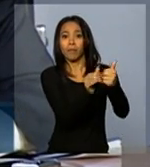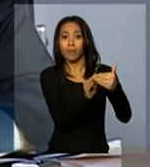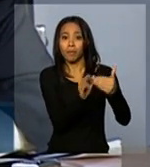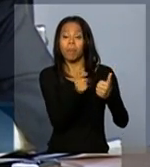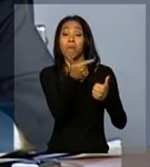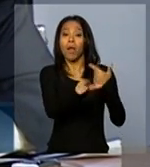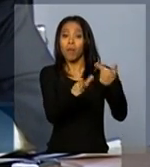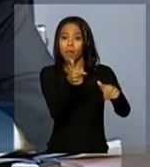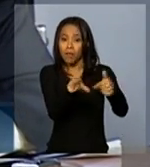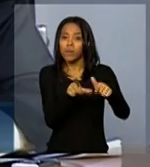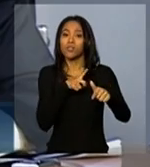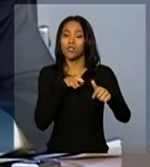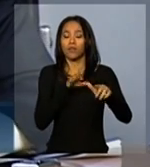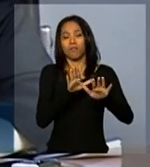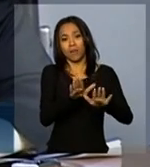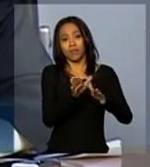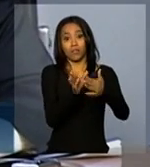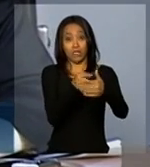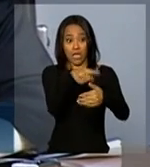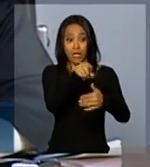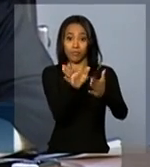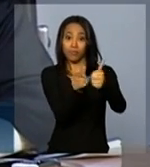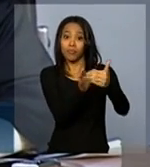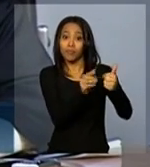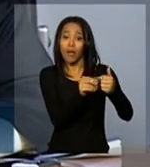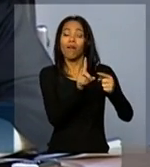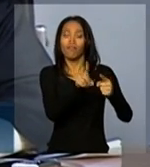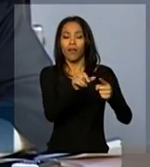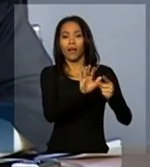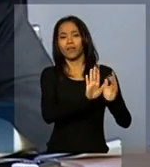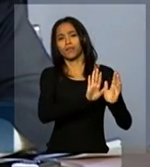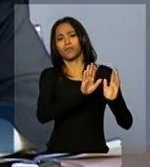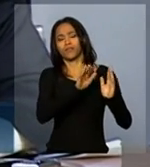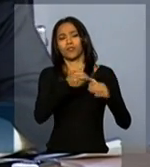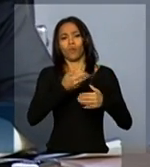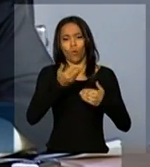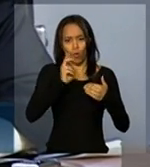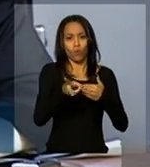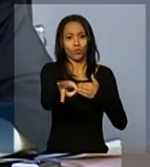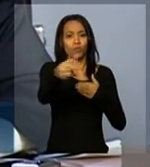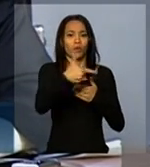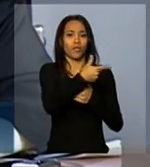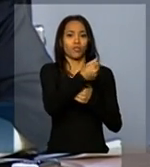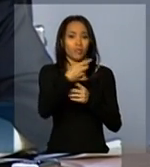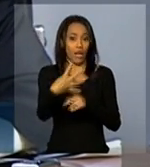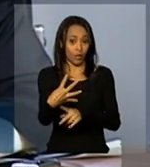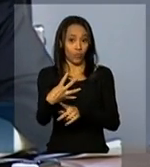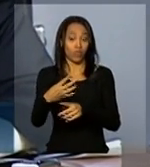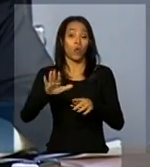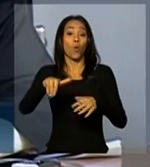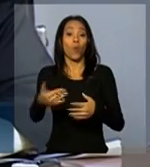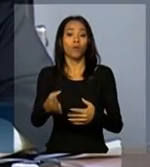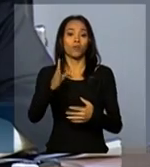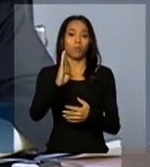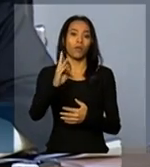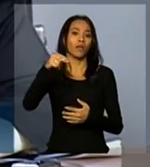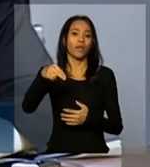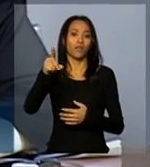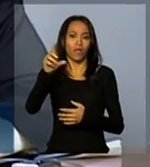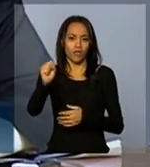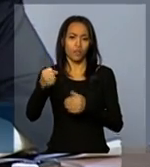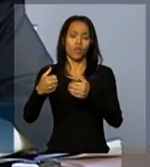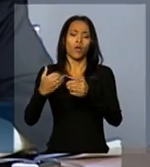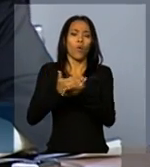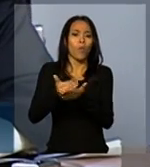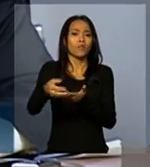maior. Naturalmente, essa demanda vai se deslocar para 2014, quando o BNDES começa com um novo orçamento em